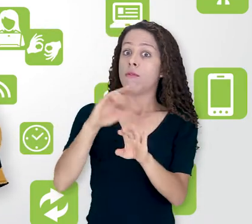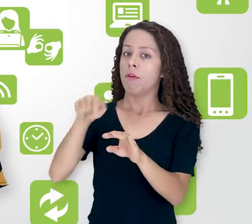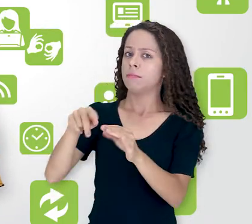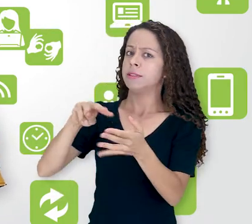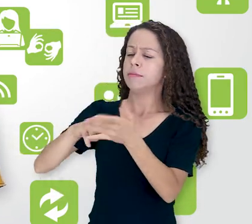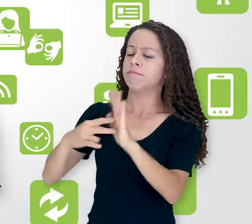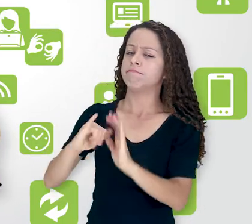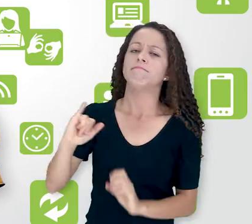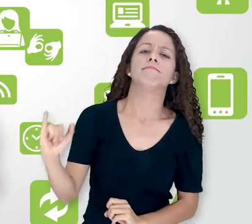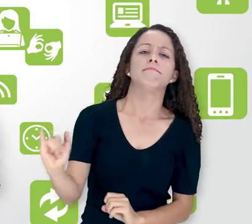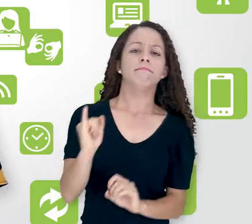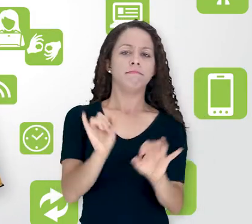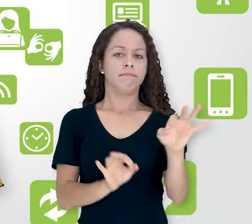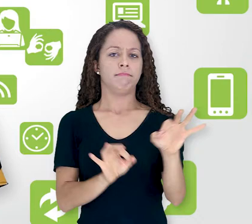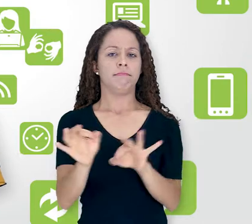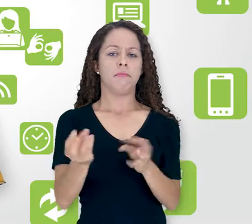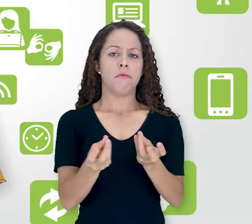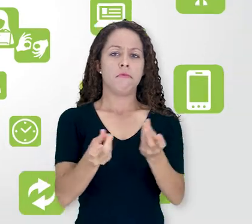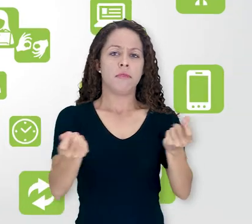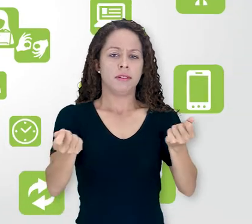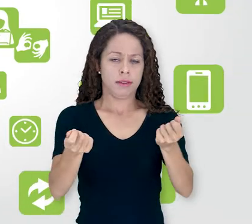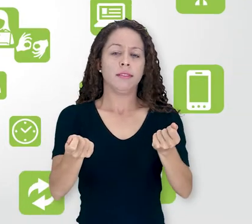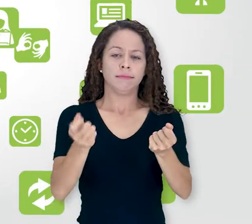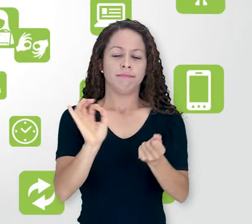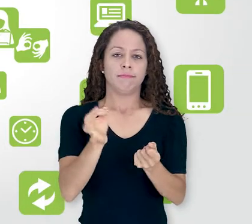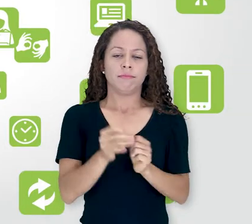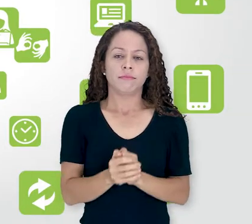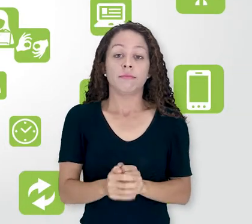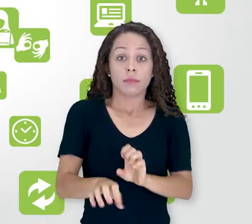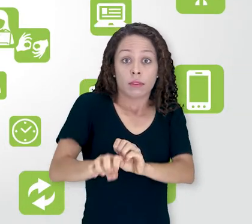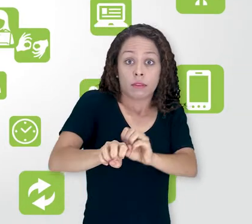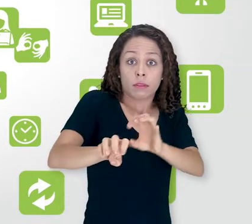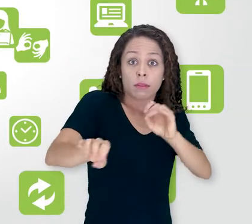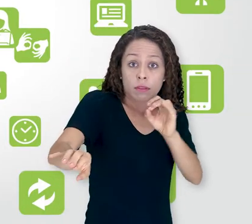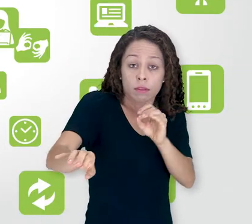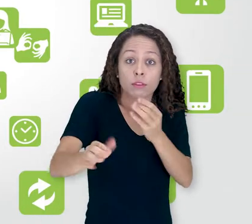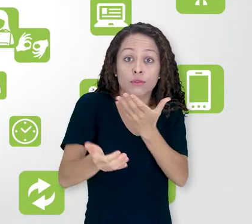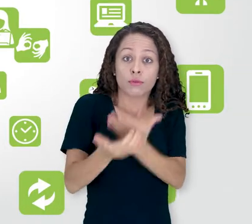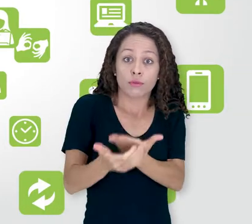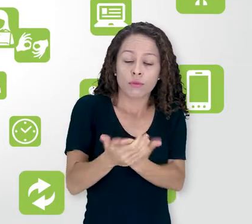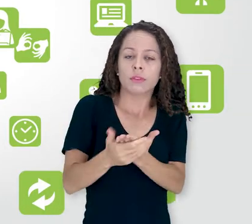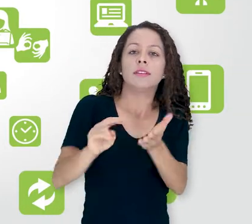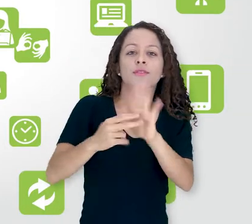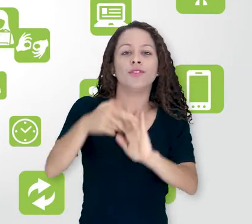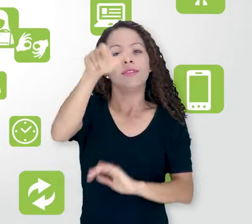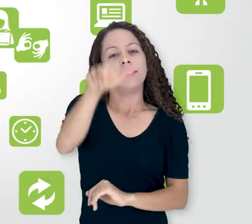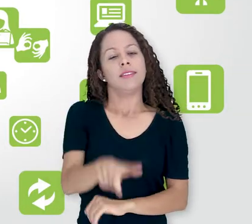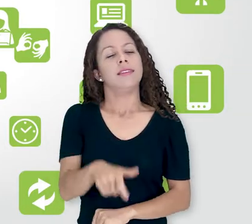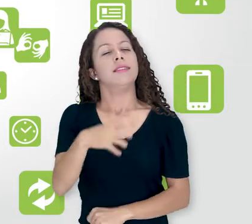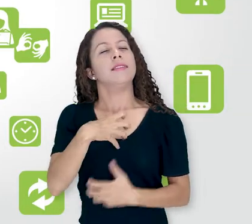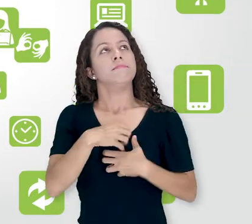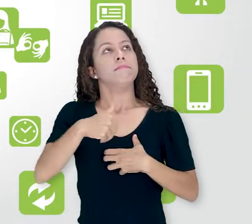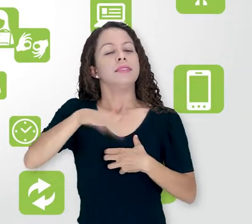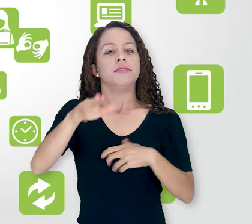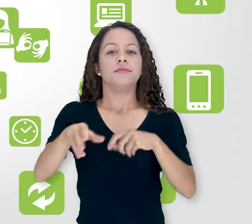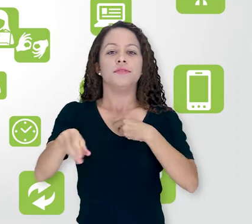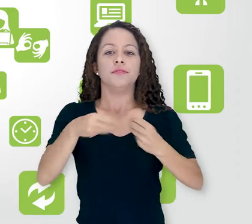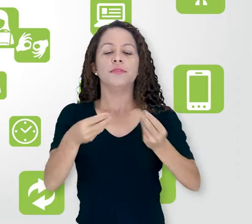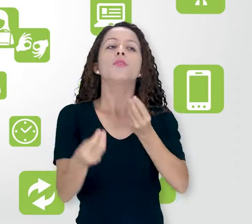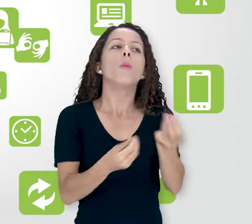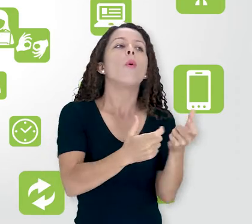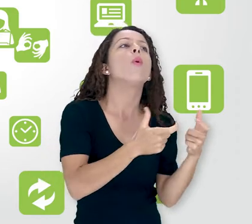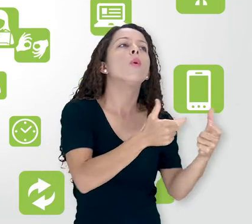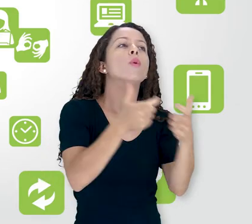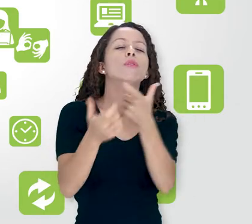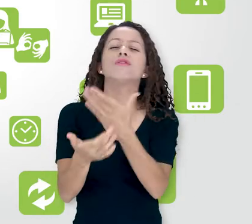extrema importância para uma educação de qualidade. Estudar à distância traz a você, estudante, mais flexibilidade em relação ao horário